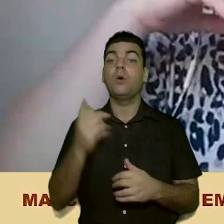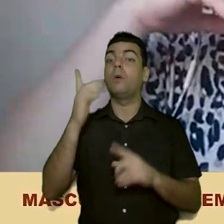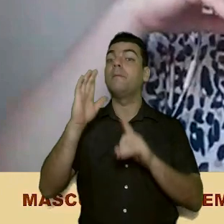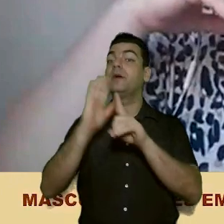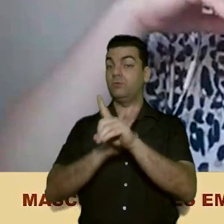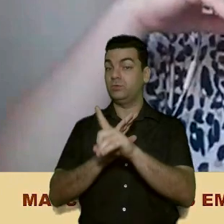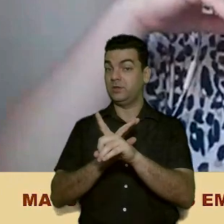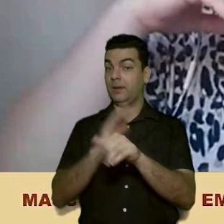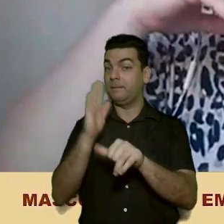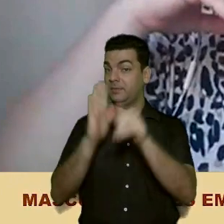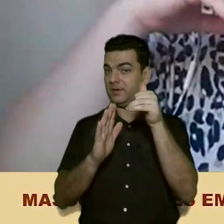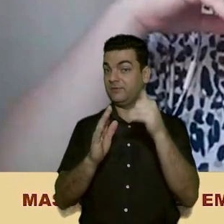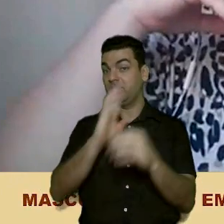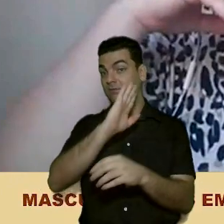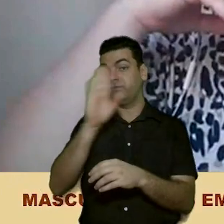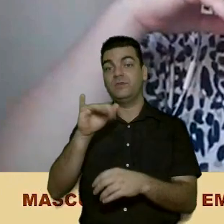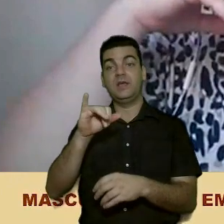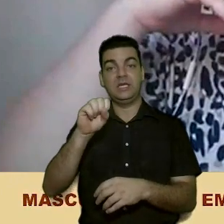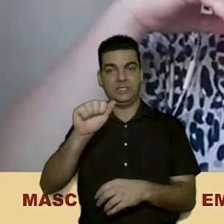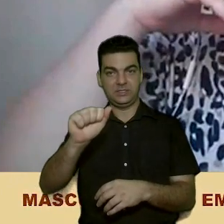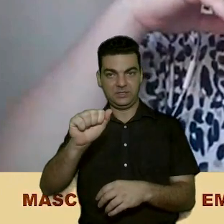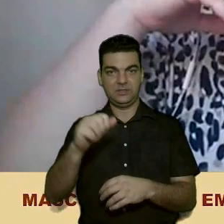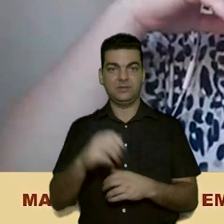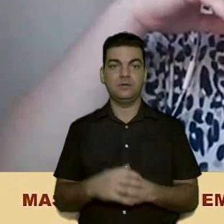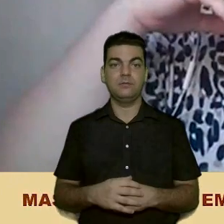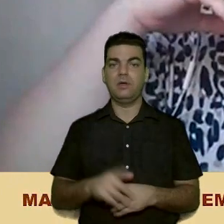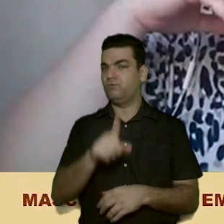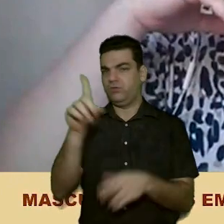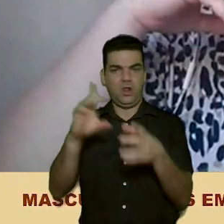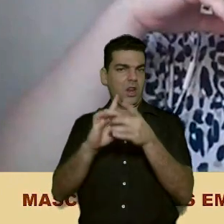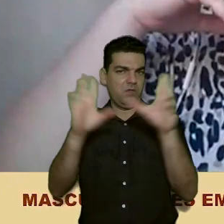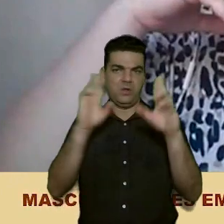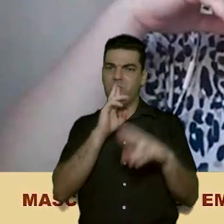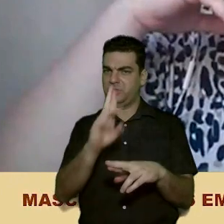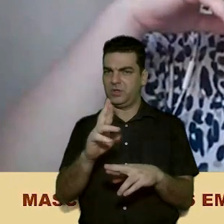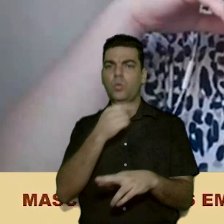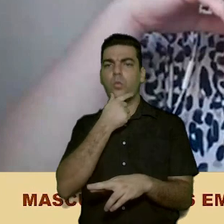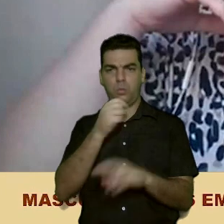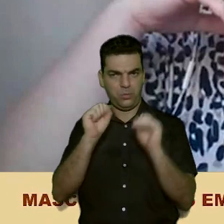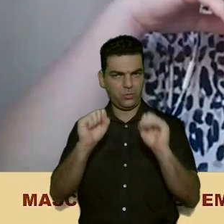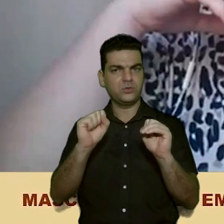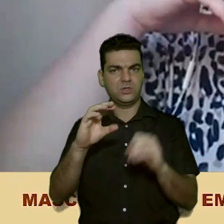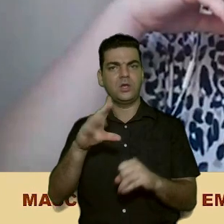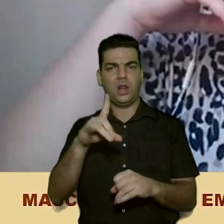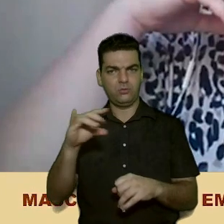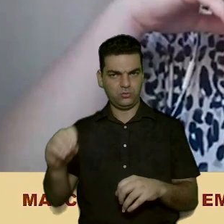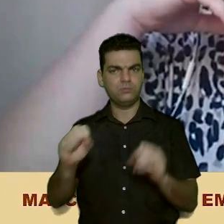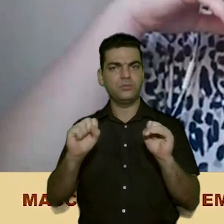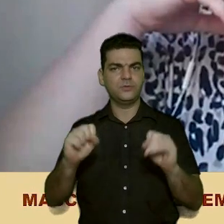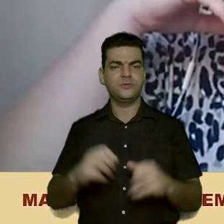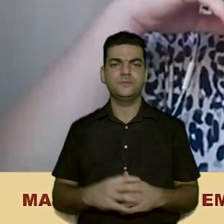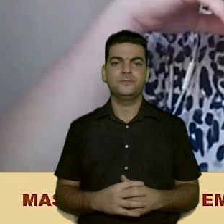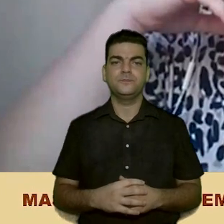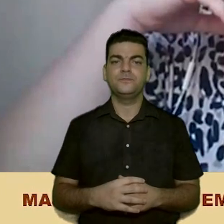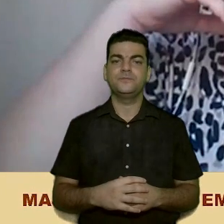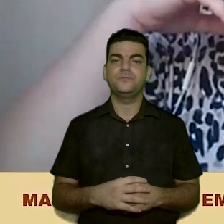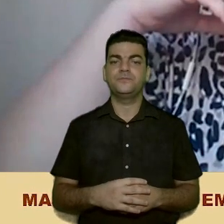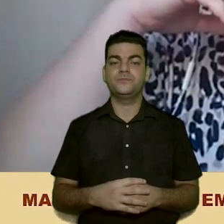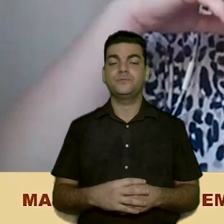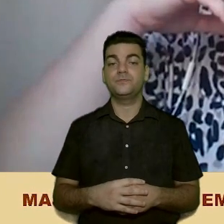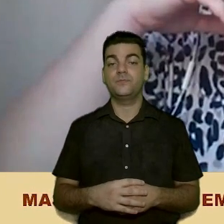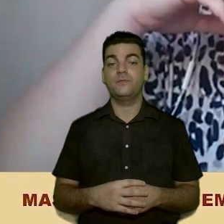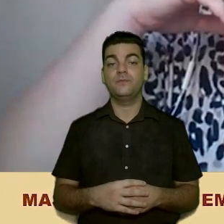em falas fantásticas, parabéns, excelente. A primeira pergunta que chegou, ela foi direcionada à Isa, mas fique à vontade